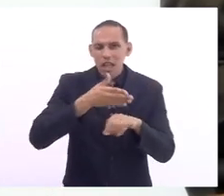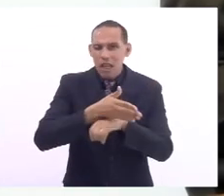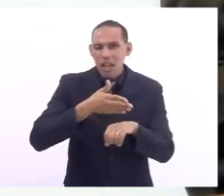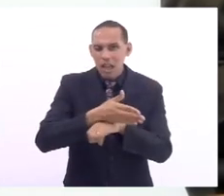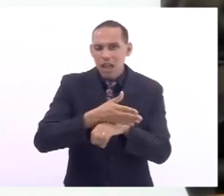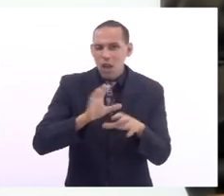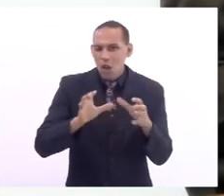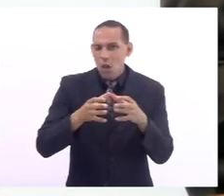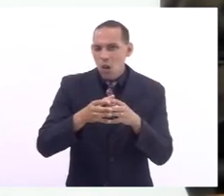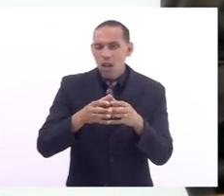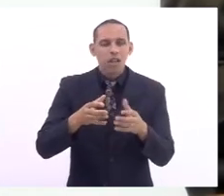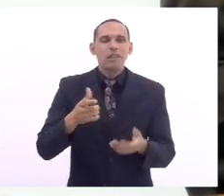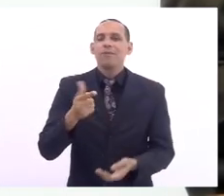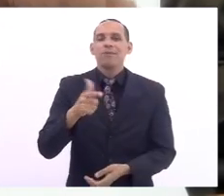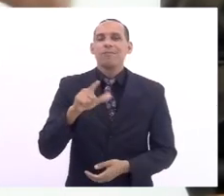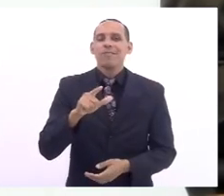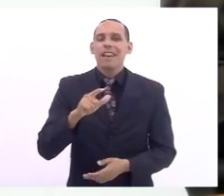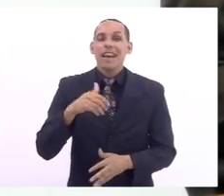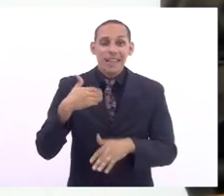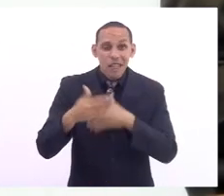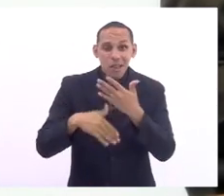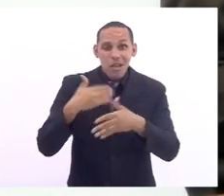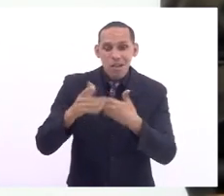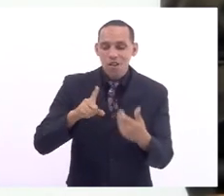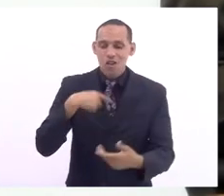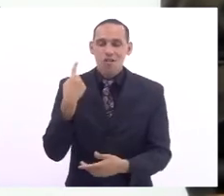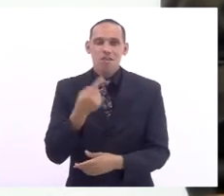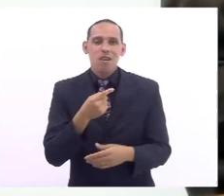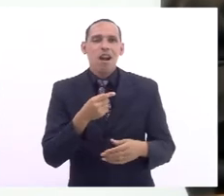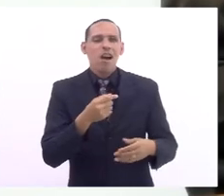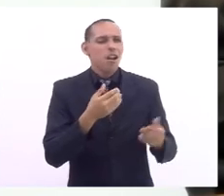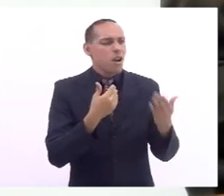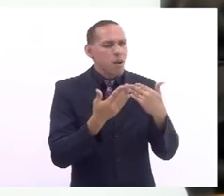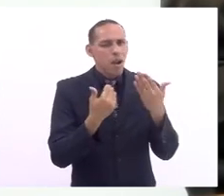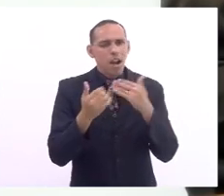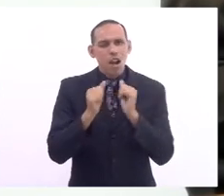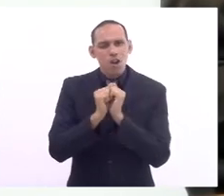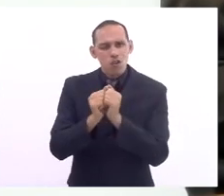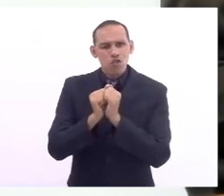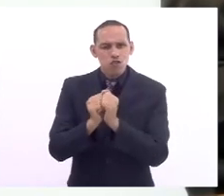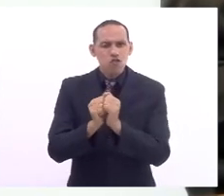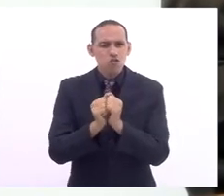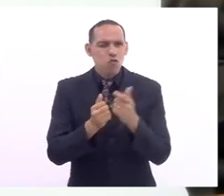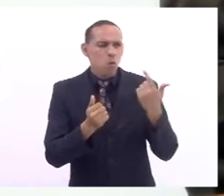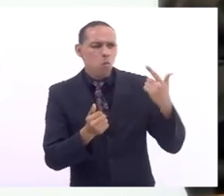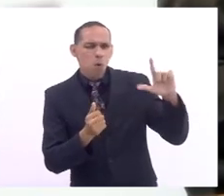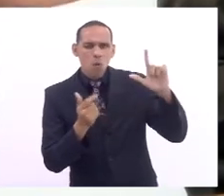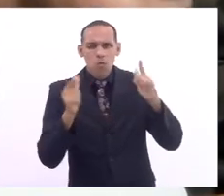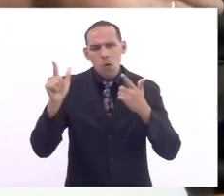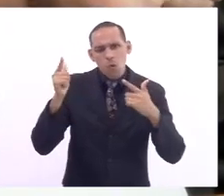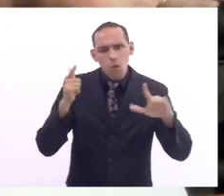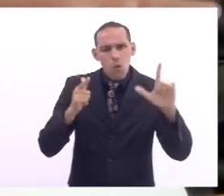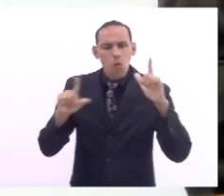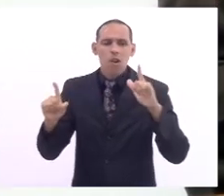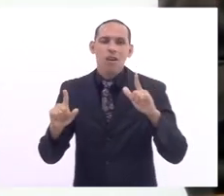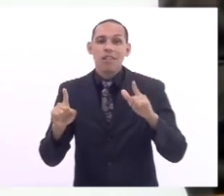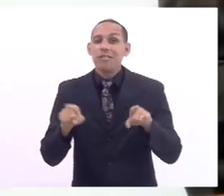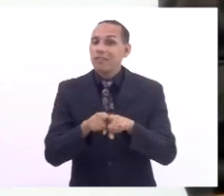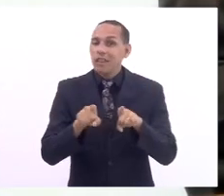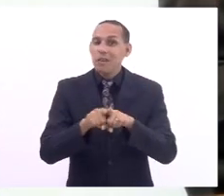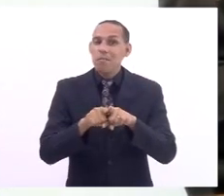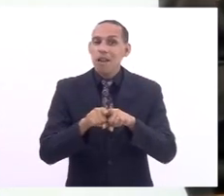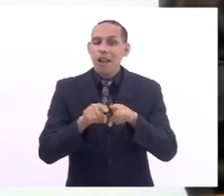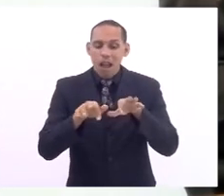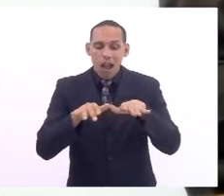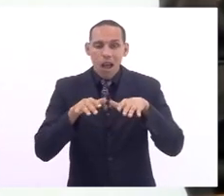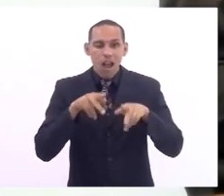deliberativo e foi uma incidência com várias organizações que a gente nunca faz nada sozinho mas foi uma decisão e inclusive na audiência que